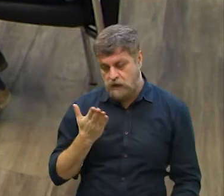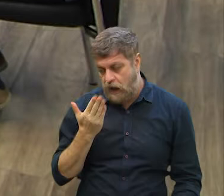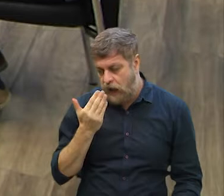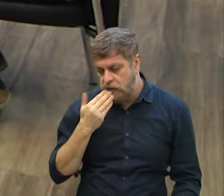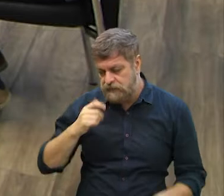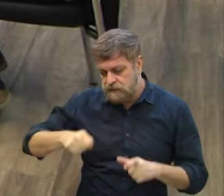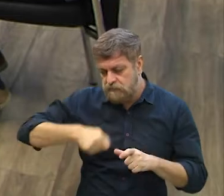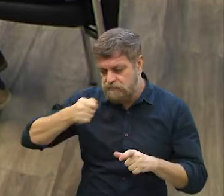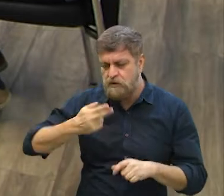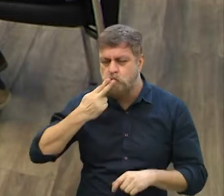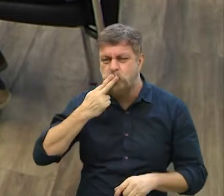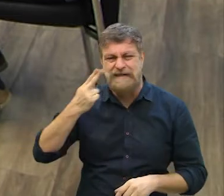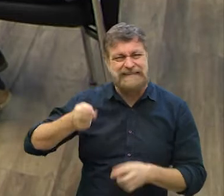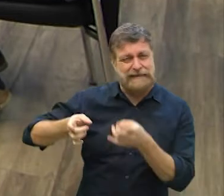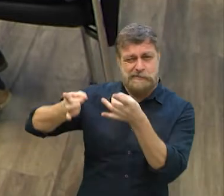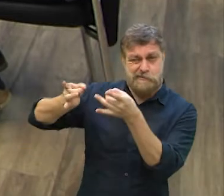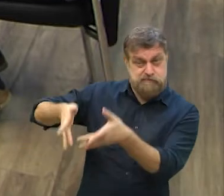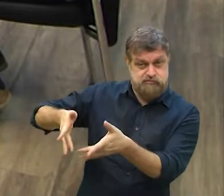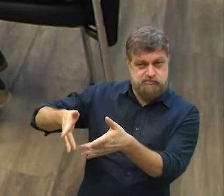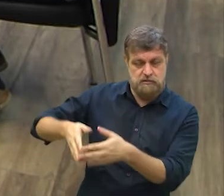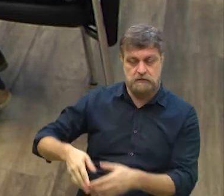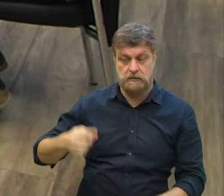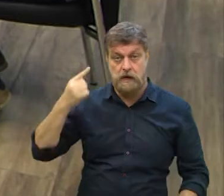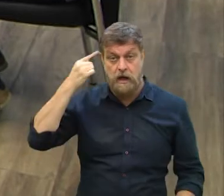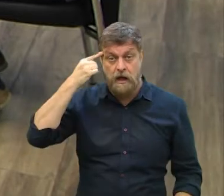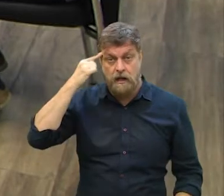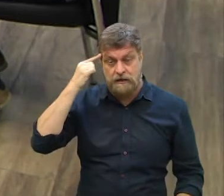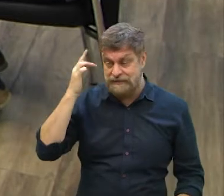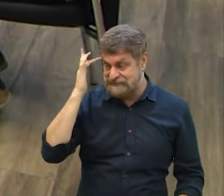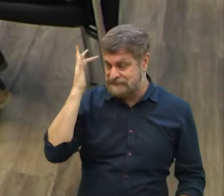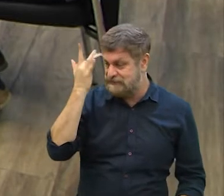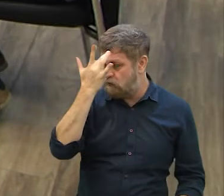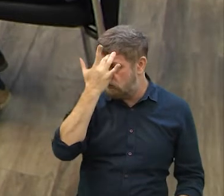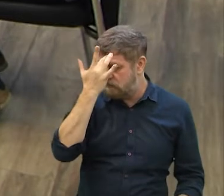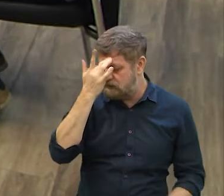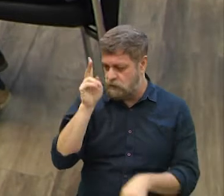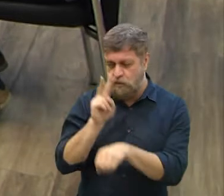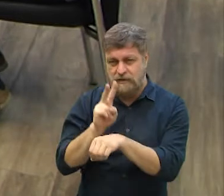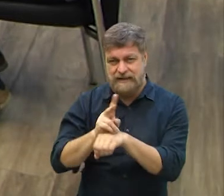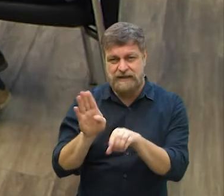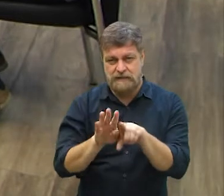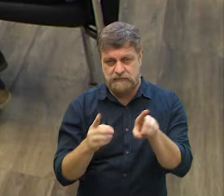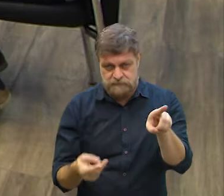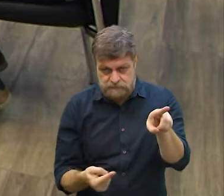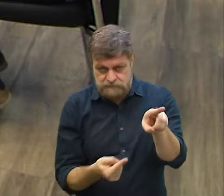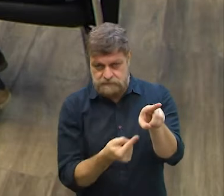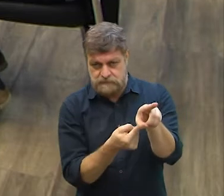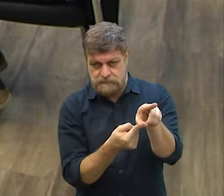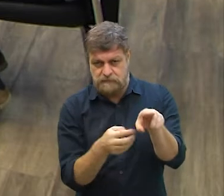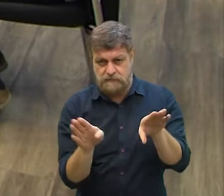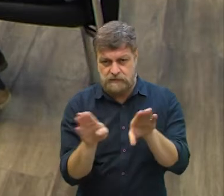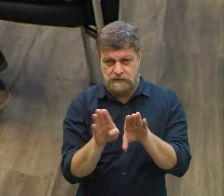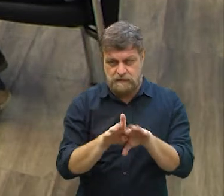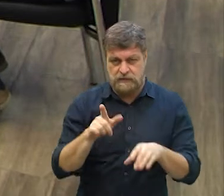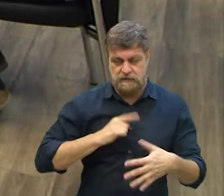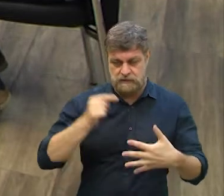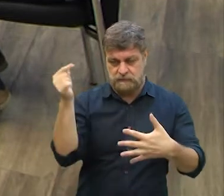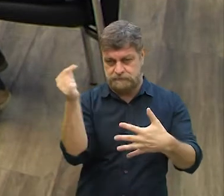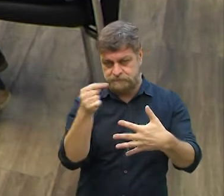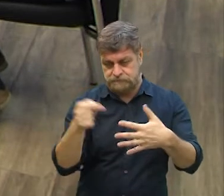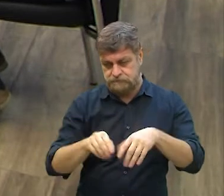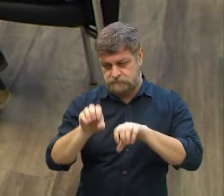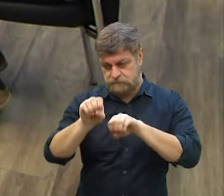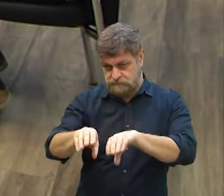bem equilibrada, parar de fumar, cuidar da saúde mental e também fazer o exame de próstata, você acha que cabe